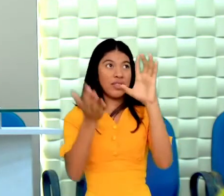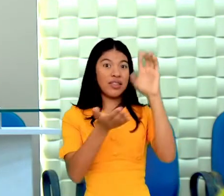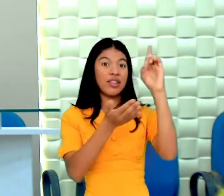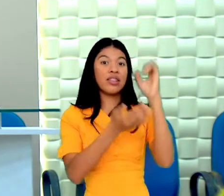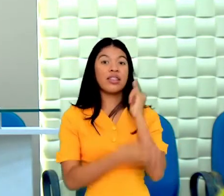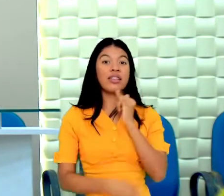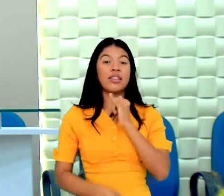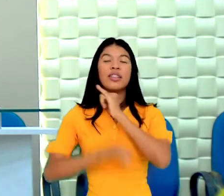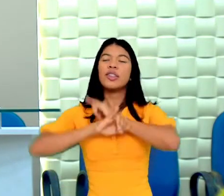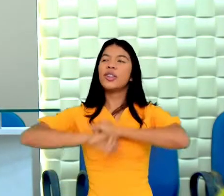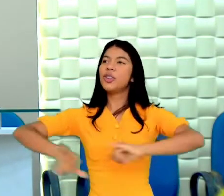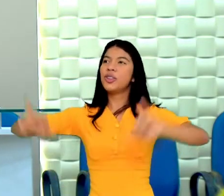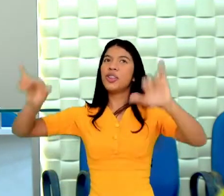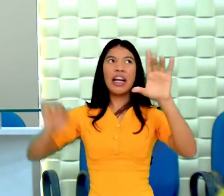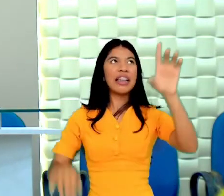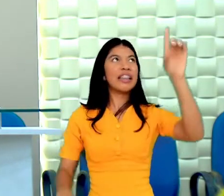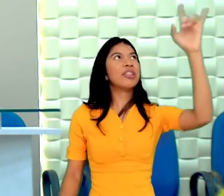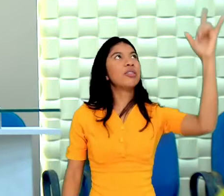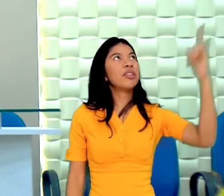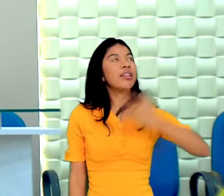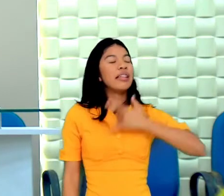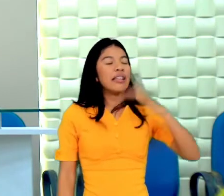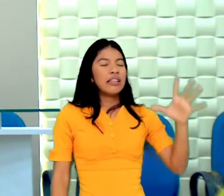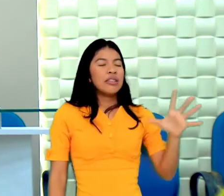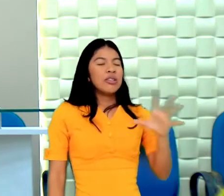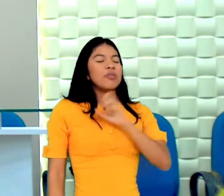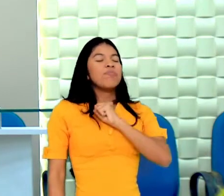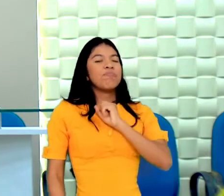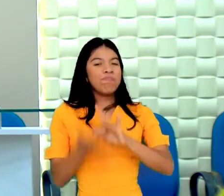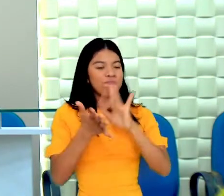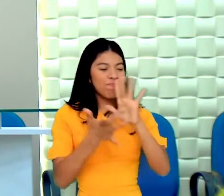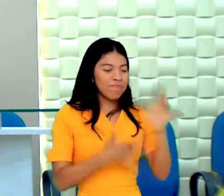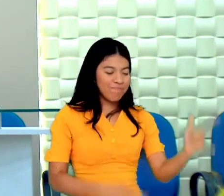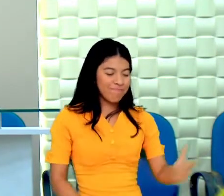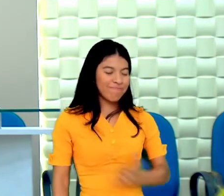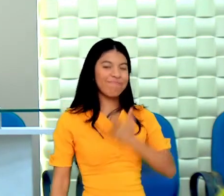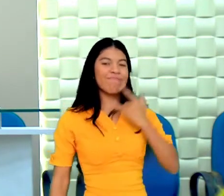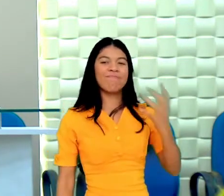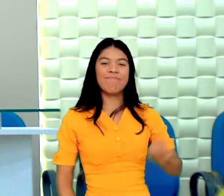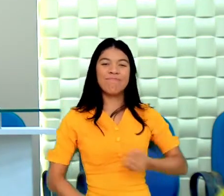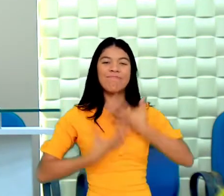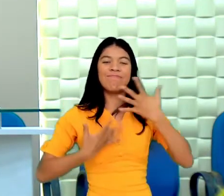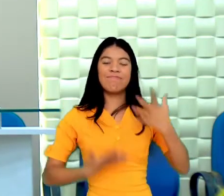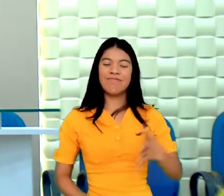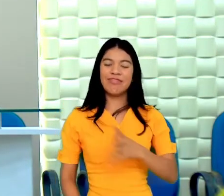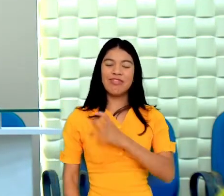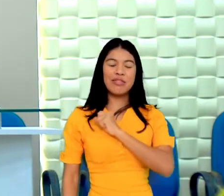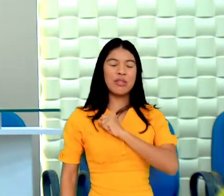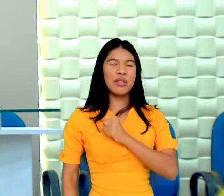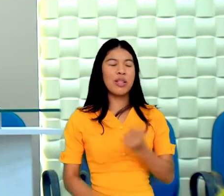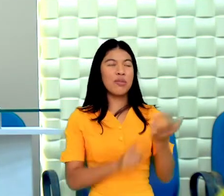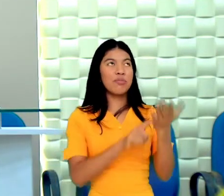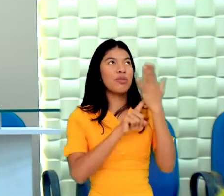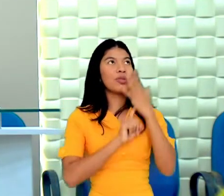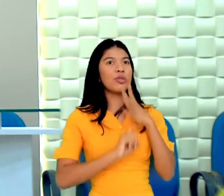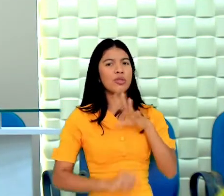sou muito amado, e quem me ama é Jesus, Ele já provou esse amor para